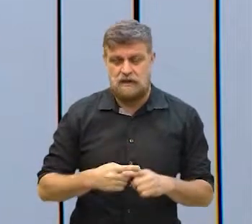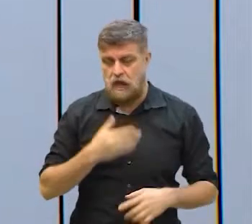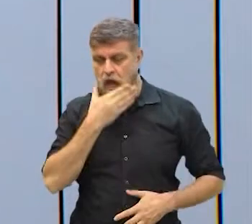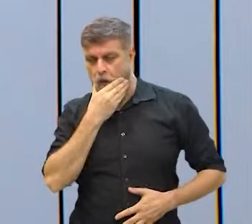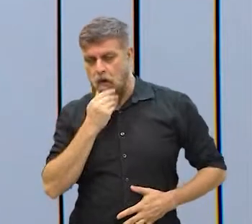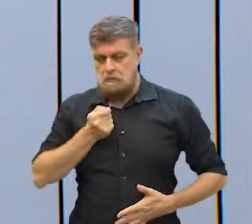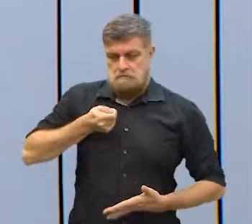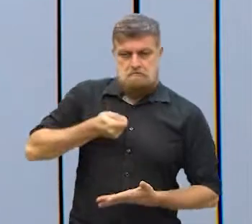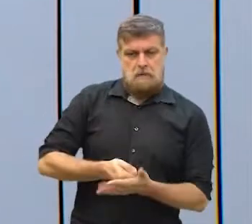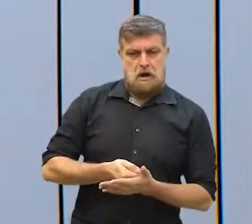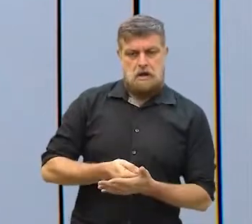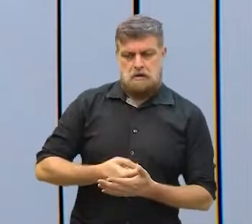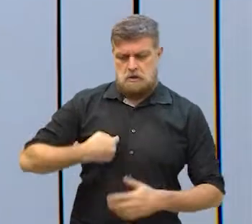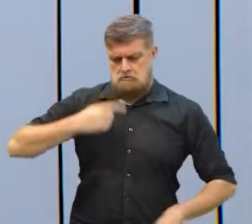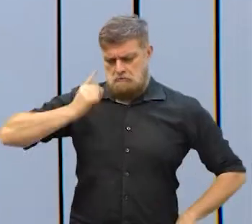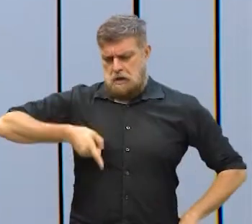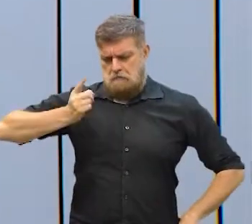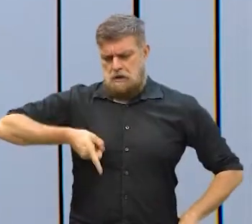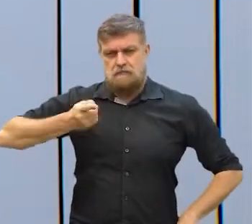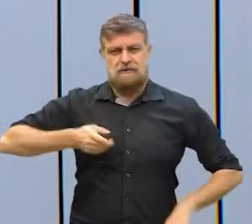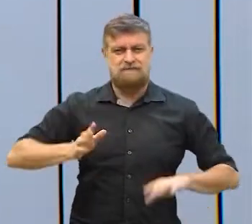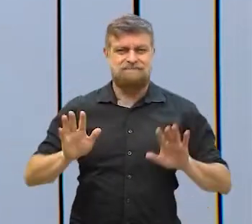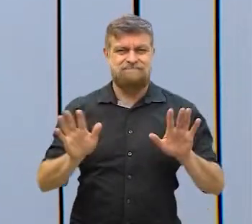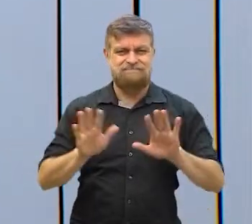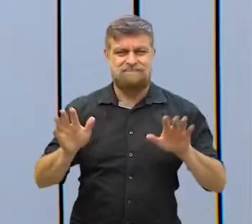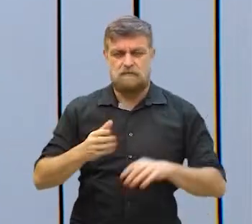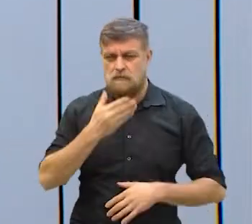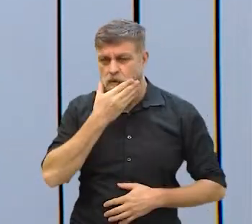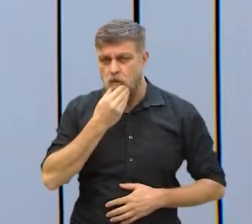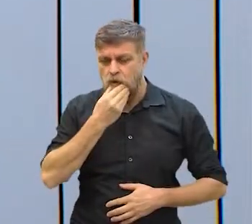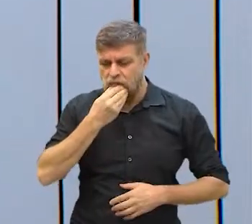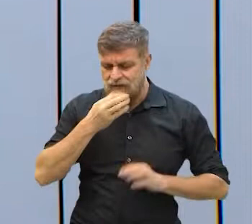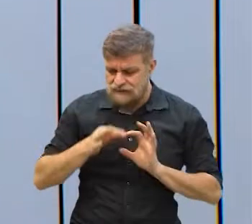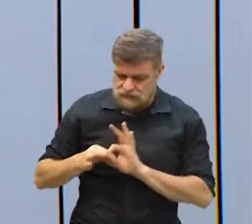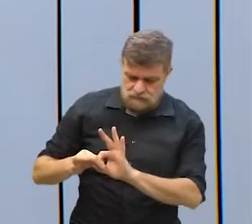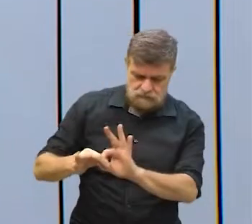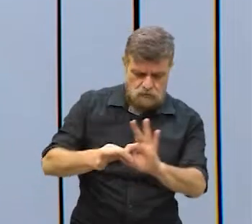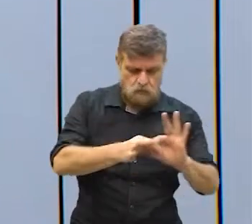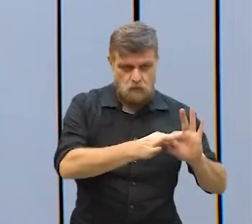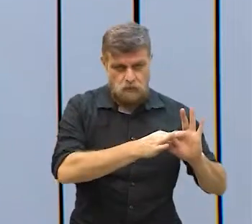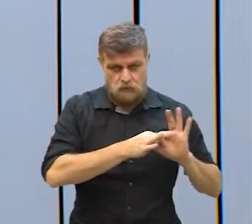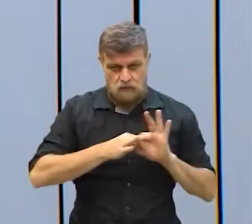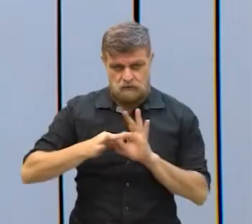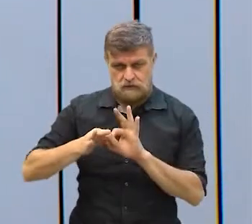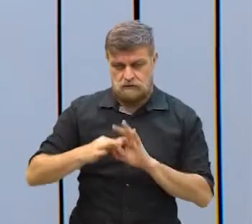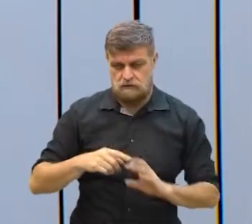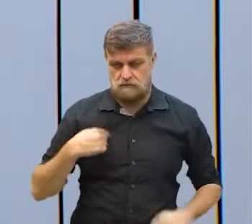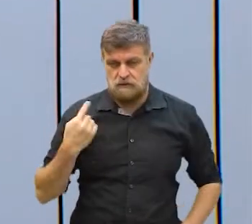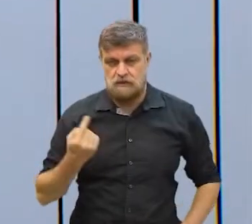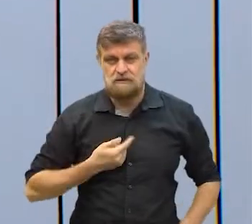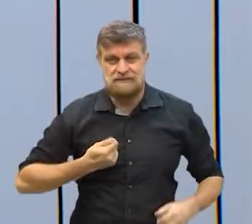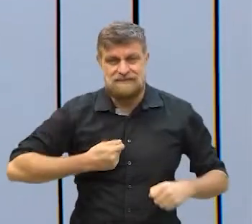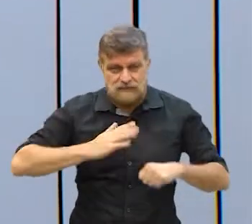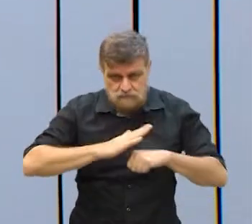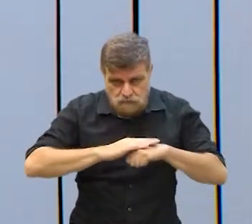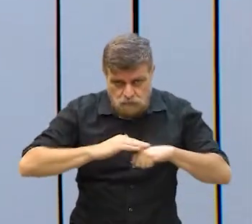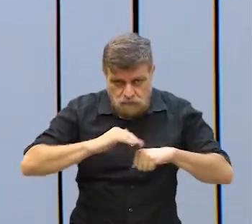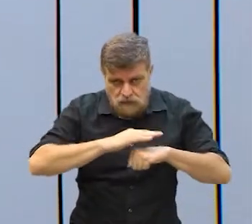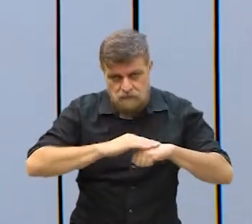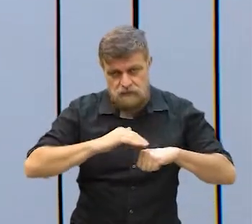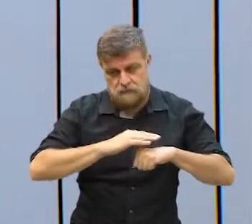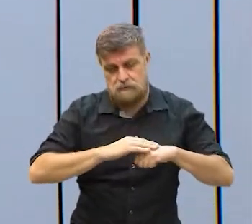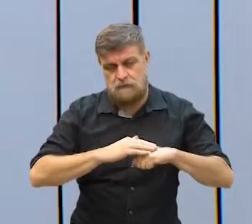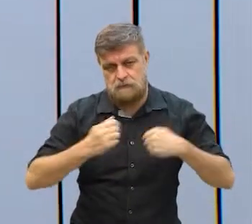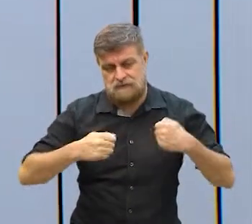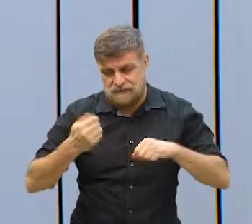masculino, é macho, é tudo, é o machão, e tem que trazer o homem do nosso lado. A gente tem que ser rude, mas tem que ser dócil.